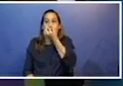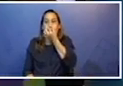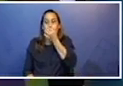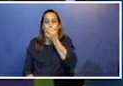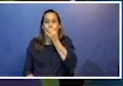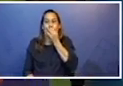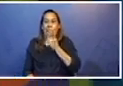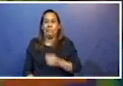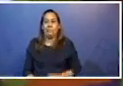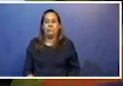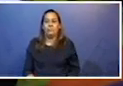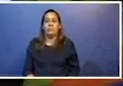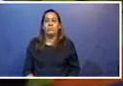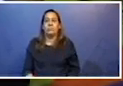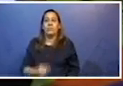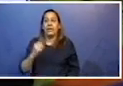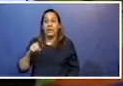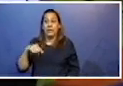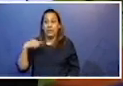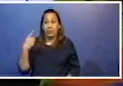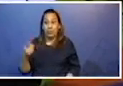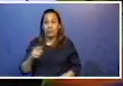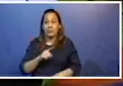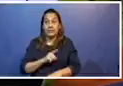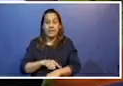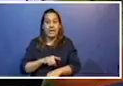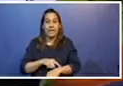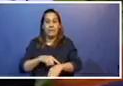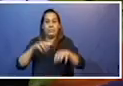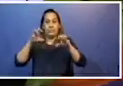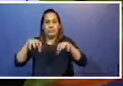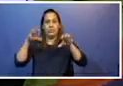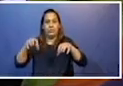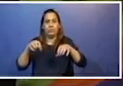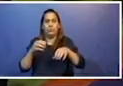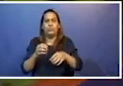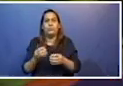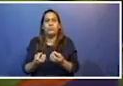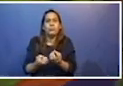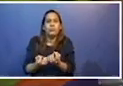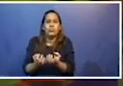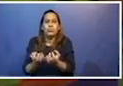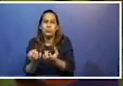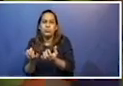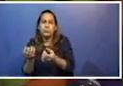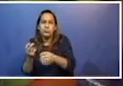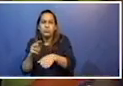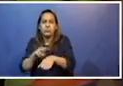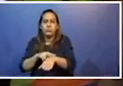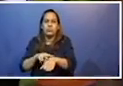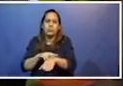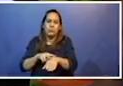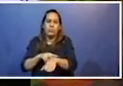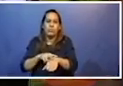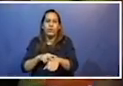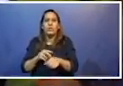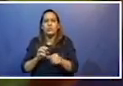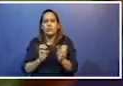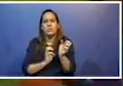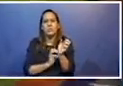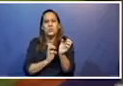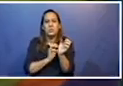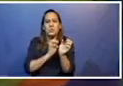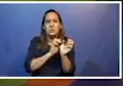né? Que aparece. Já aqui, na época da chuva, a mesma imagem já está